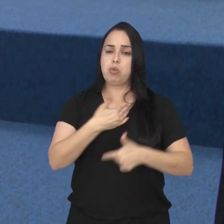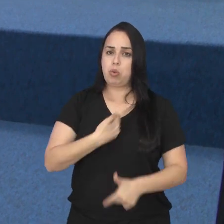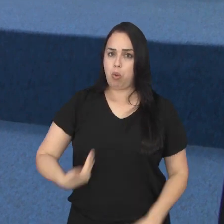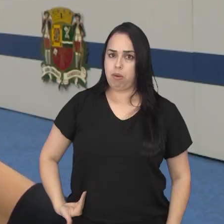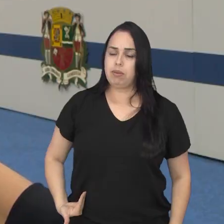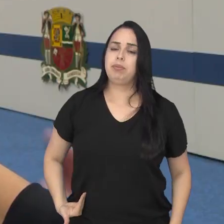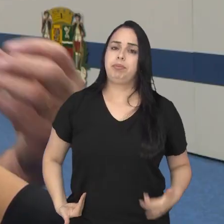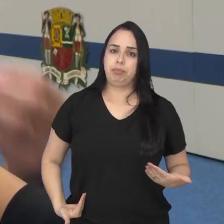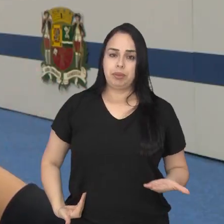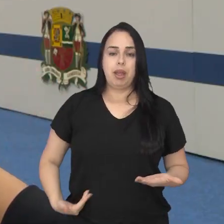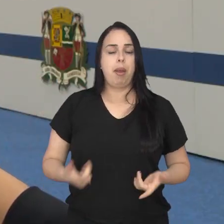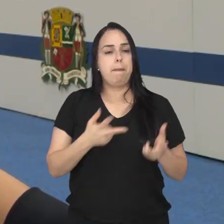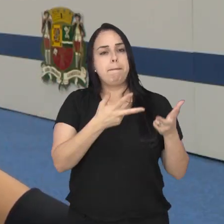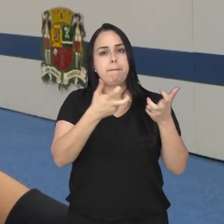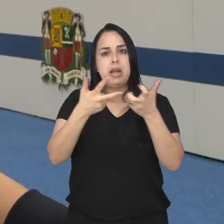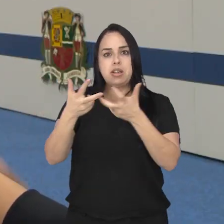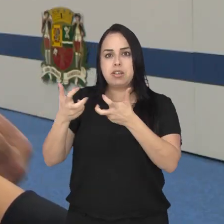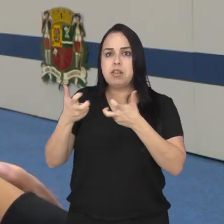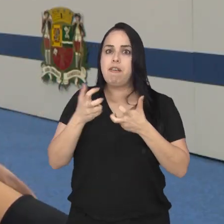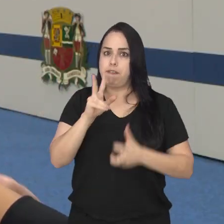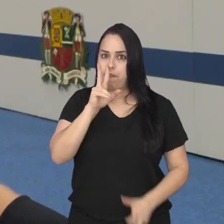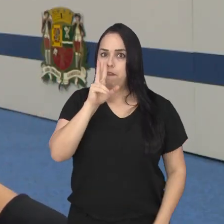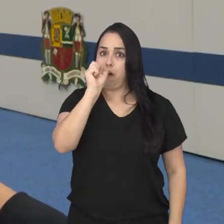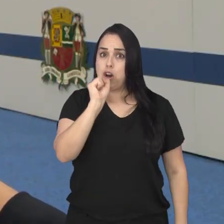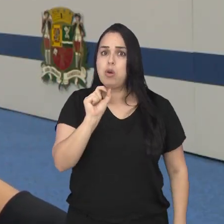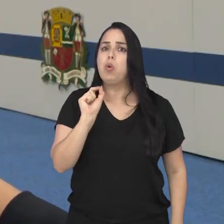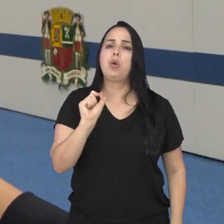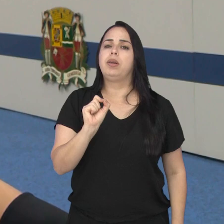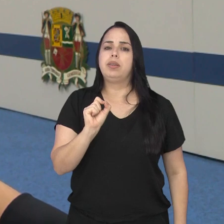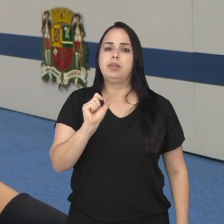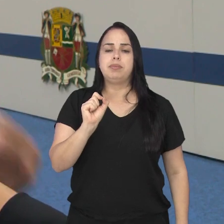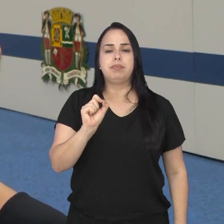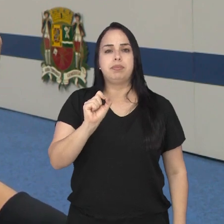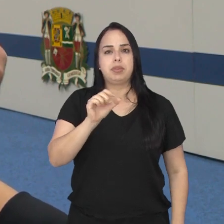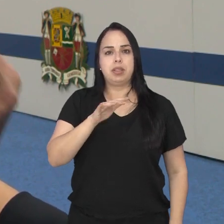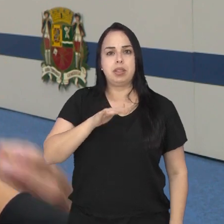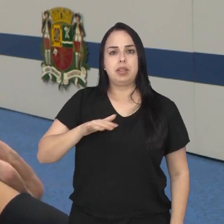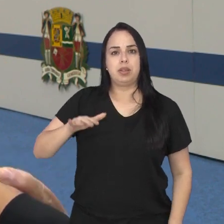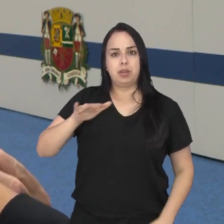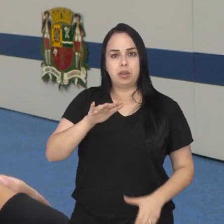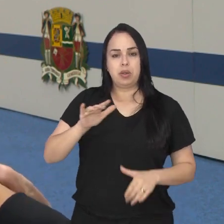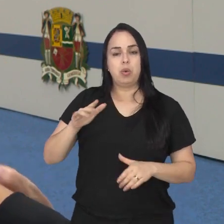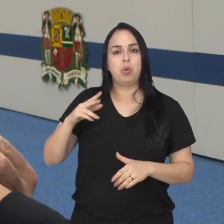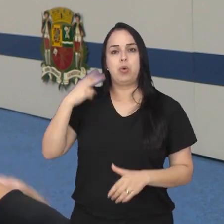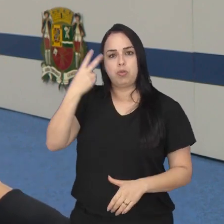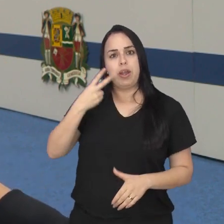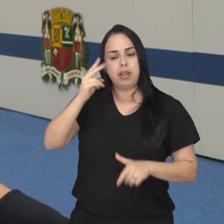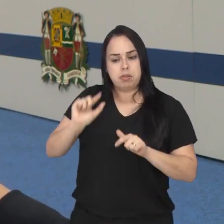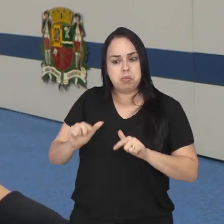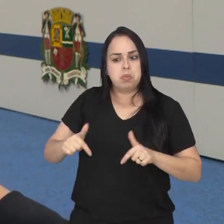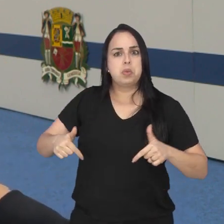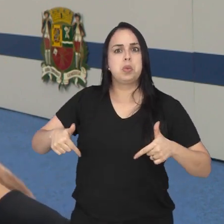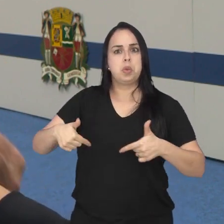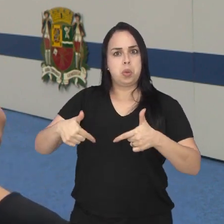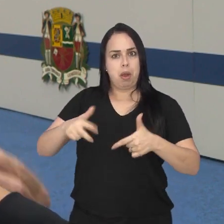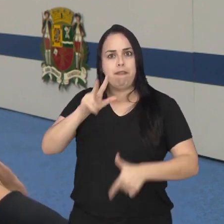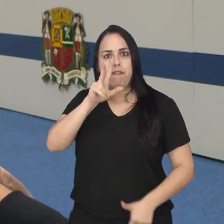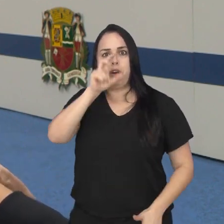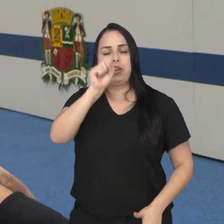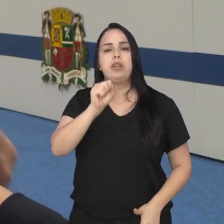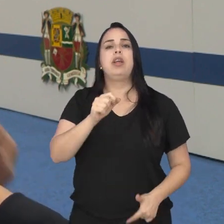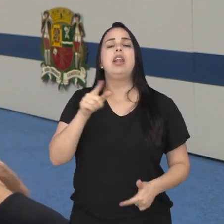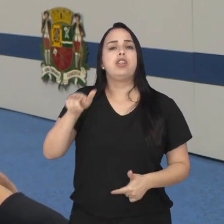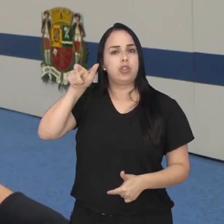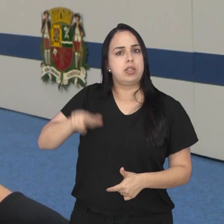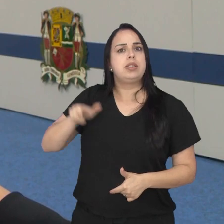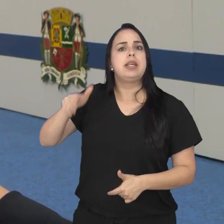públicas uma das coisas que eu percebi muito fortemente aqui é a atuação decisiva dos parlamentares em